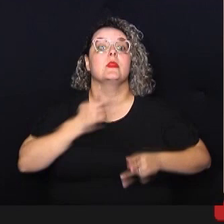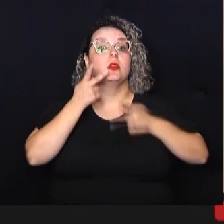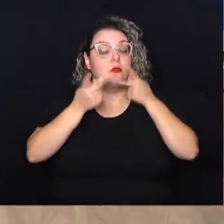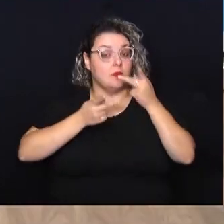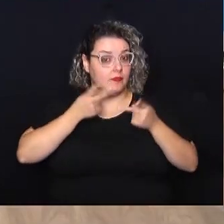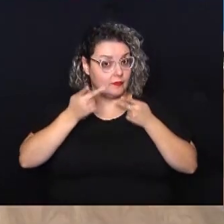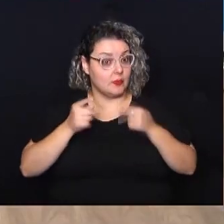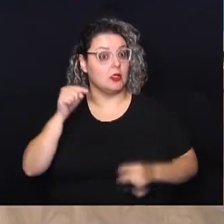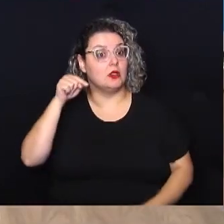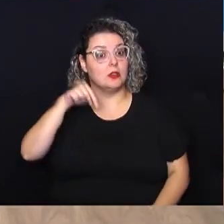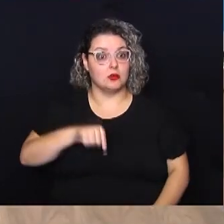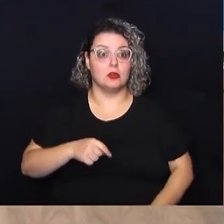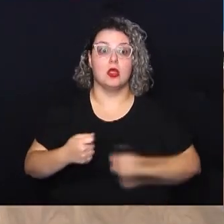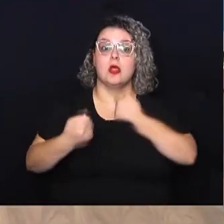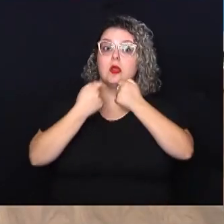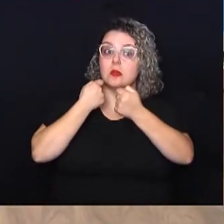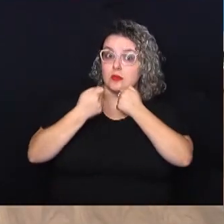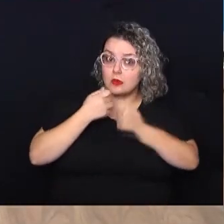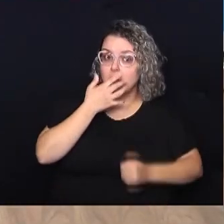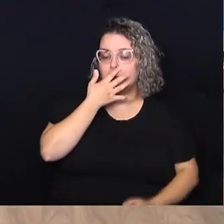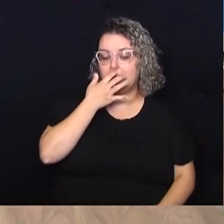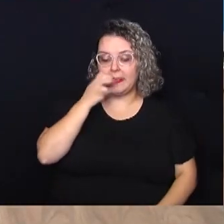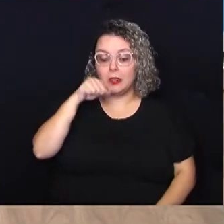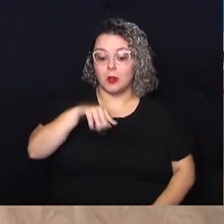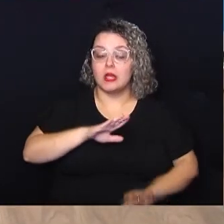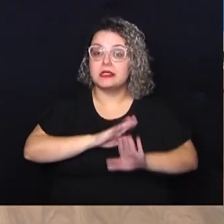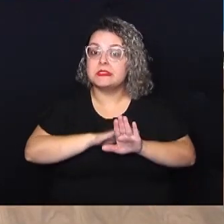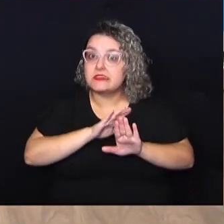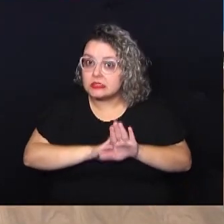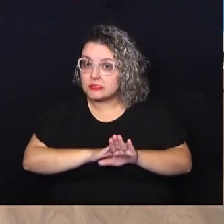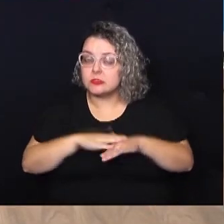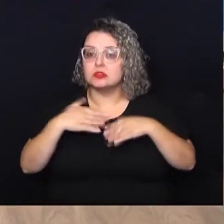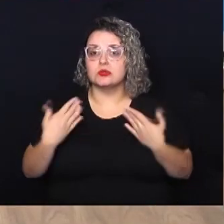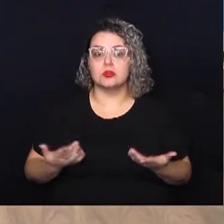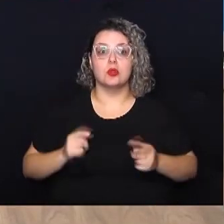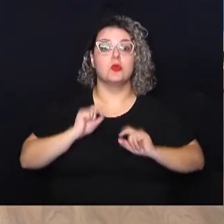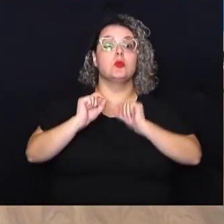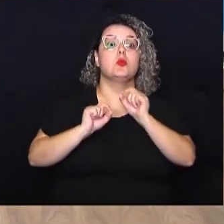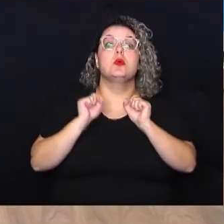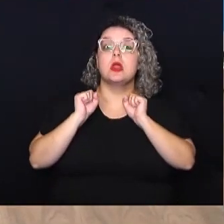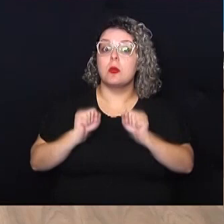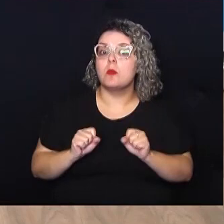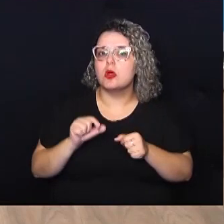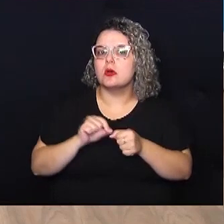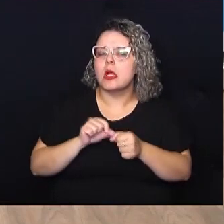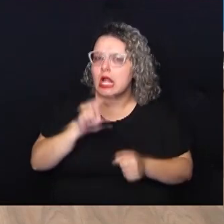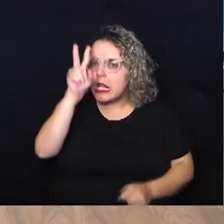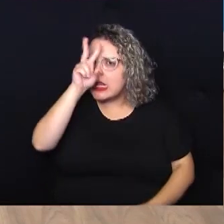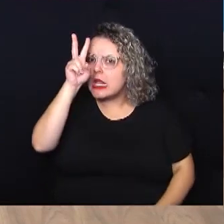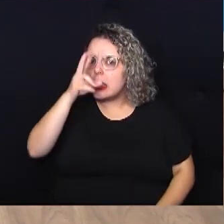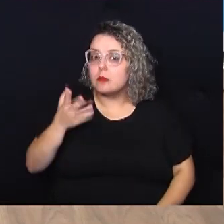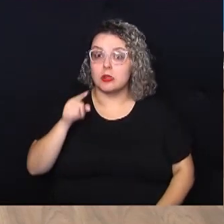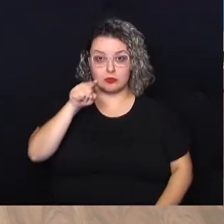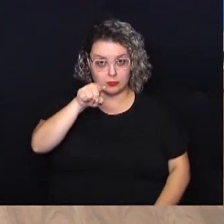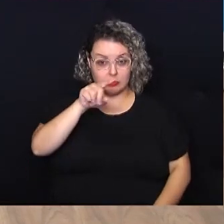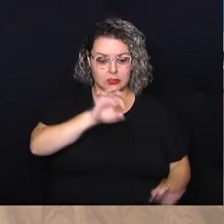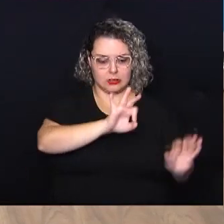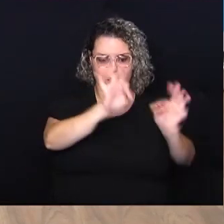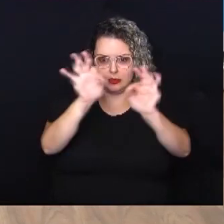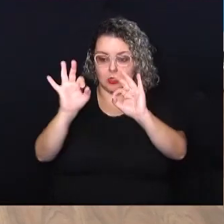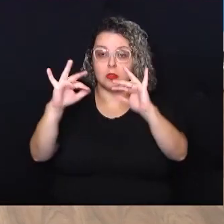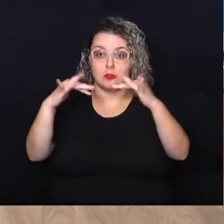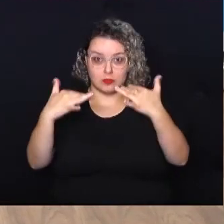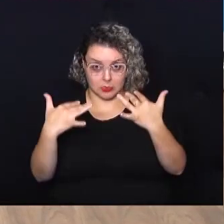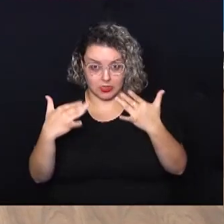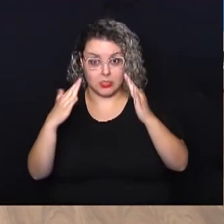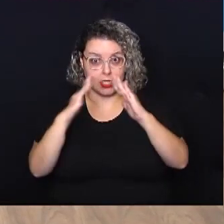então, aqui na nossa entrevista sobre essas atitudes, sobre o que pode ser feito. Lembrando, para você que está nos acompanhando aí em